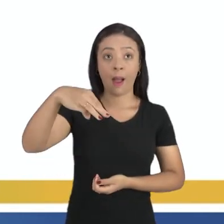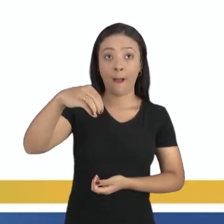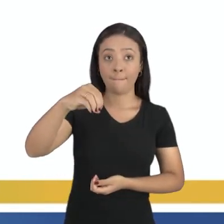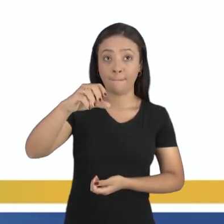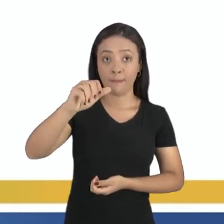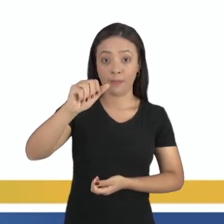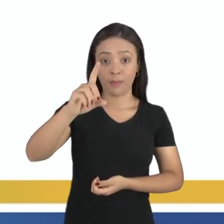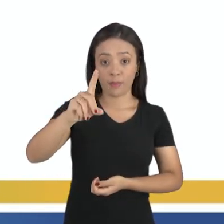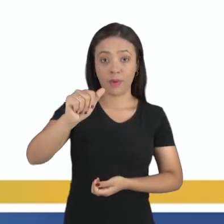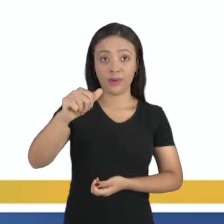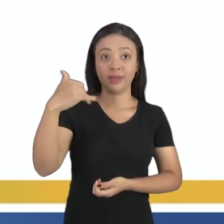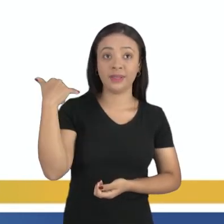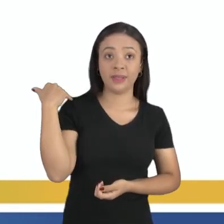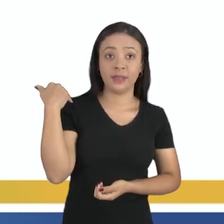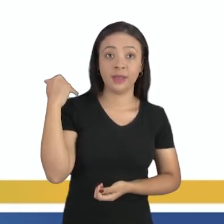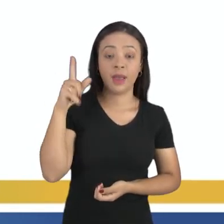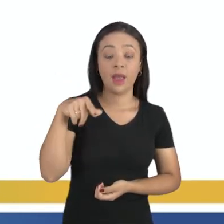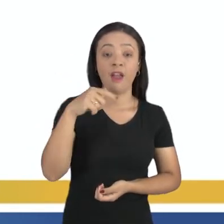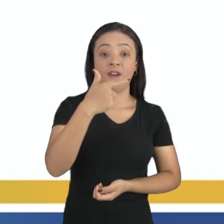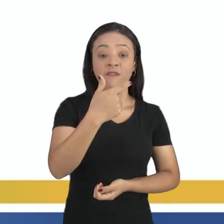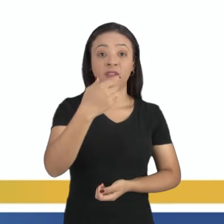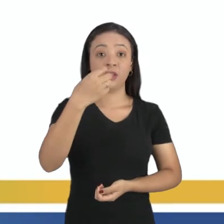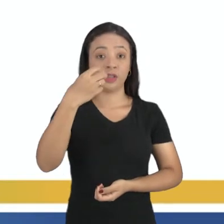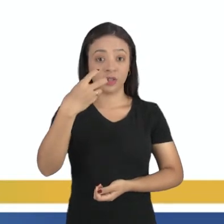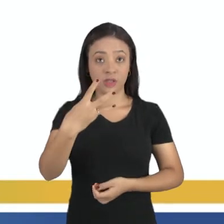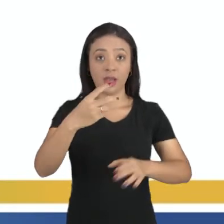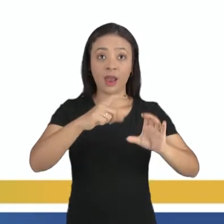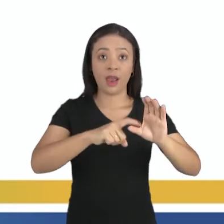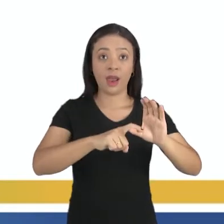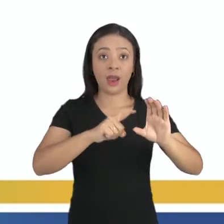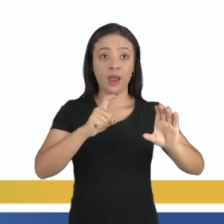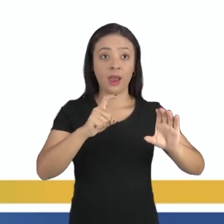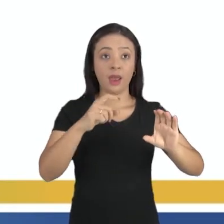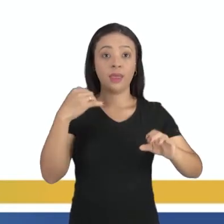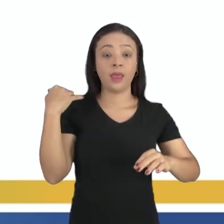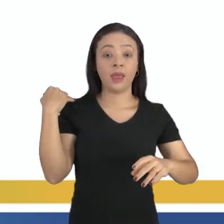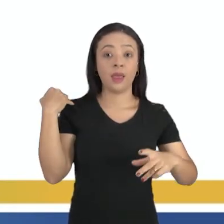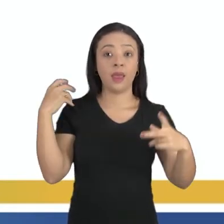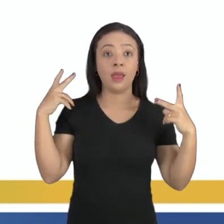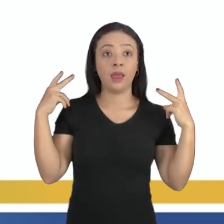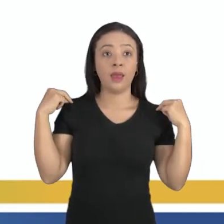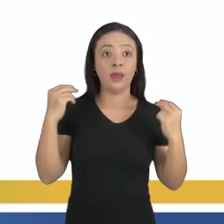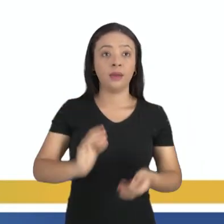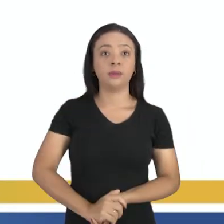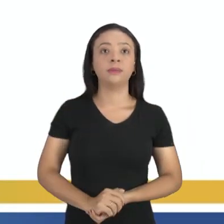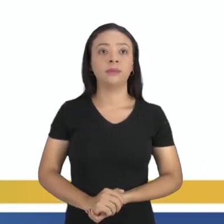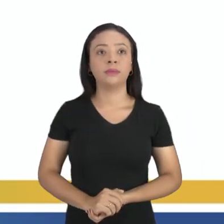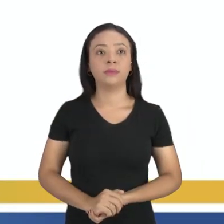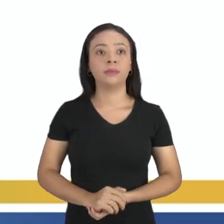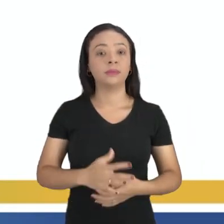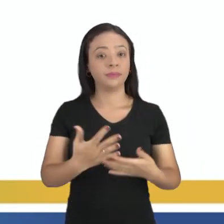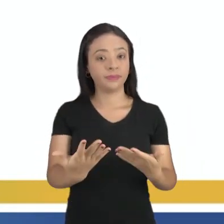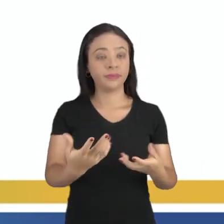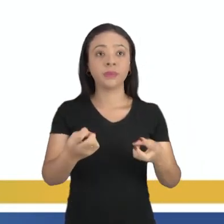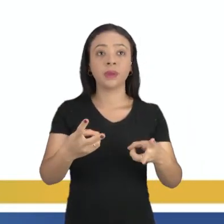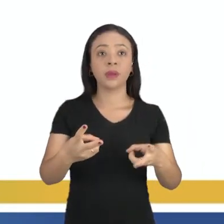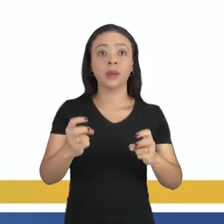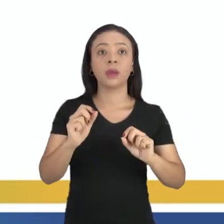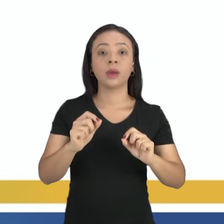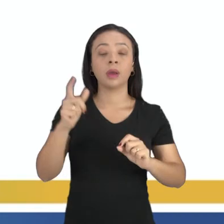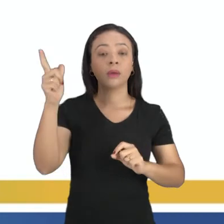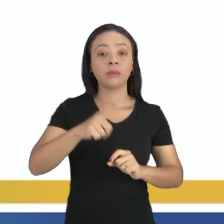é 23, independente da idade do motorista. Vamos analisar o número 23. Perceba que ele se